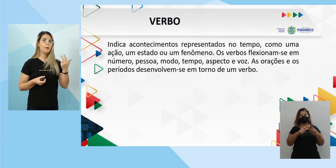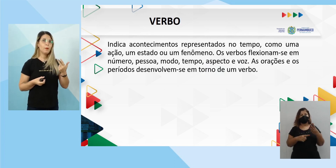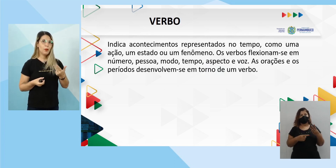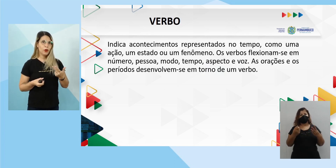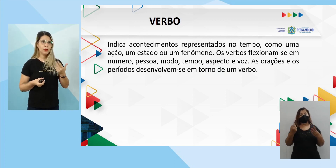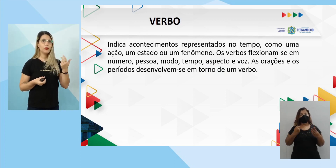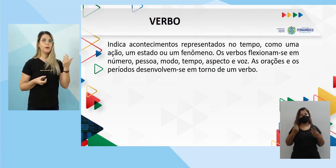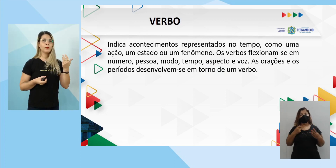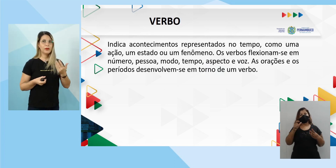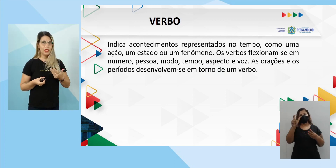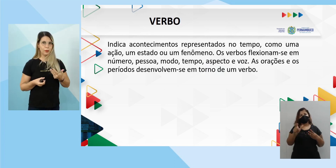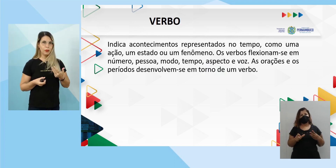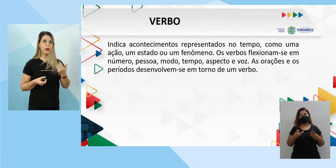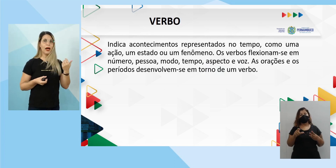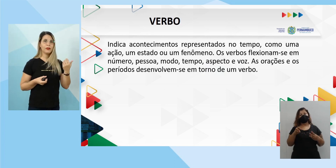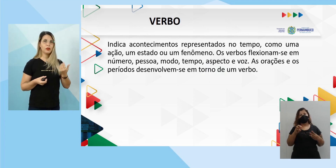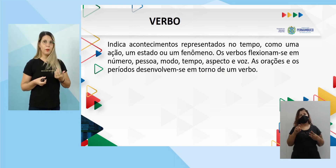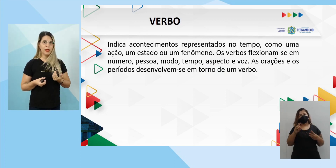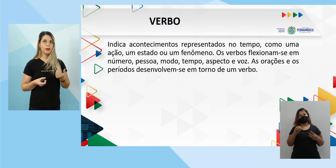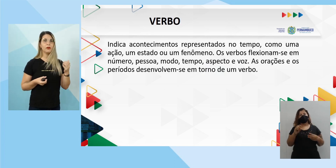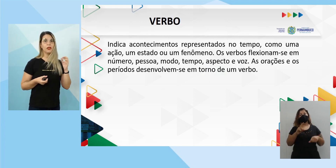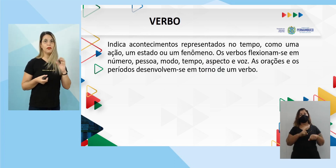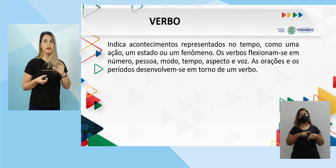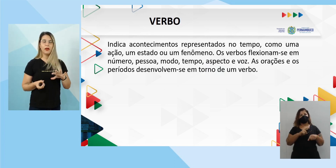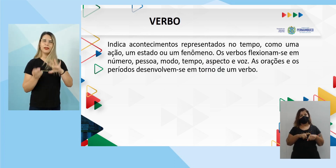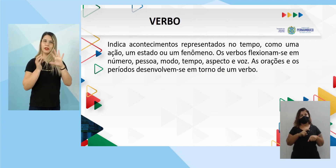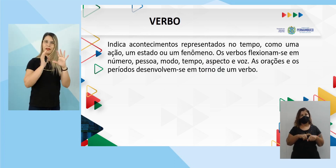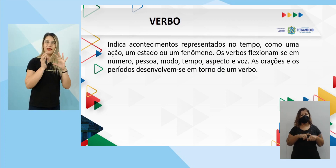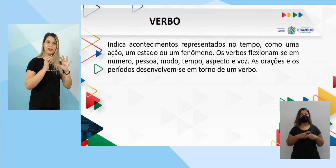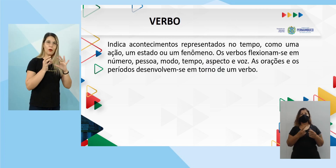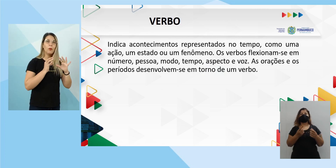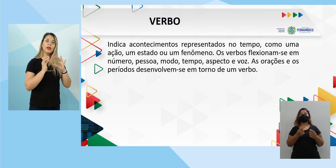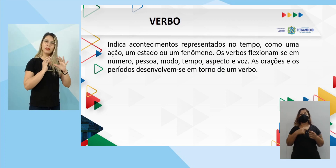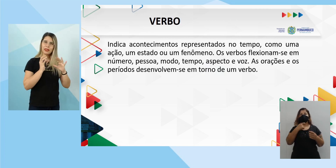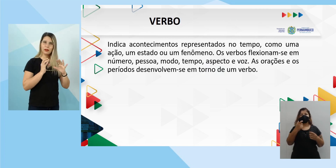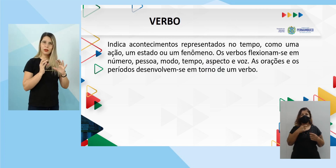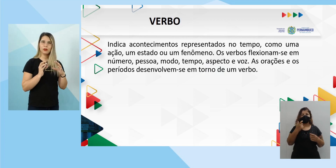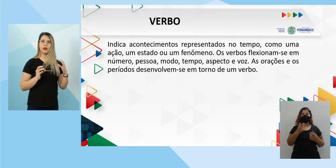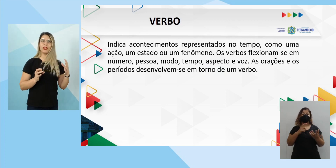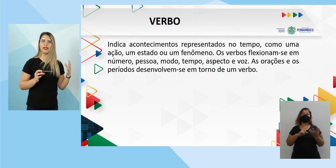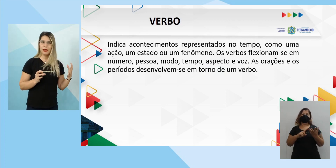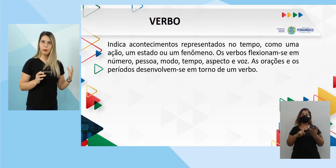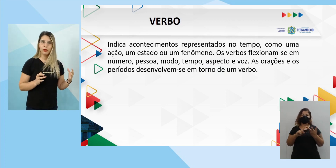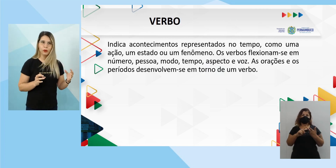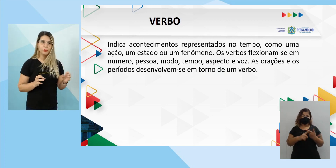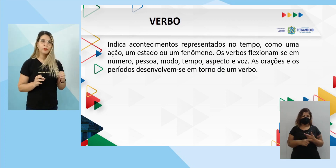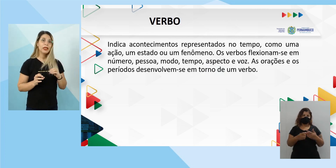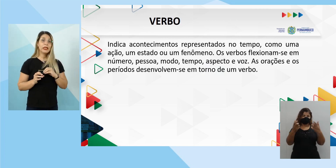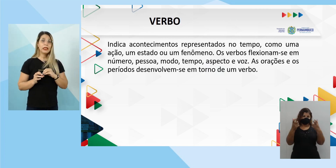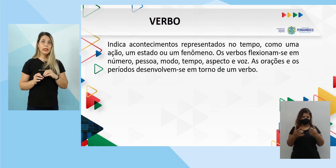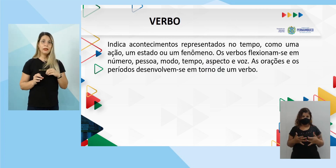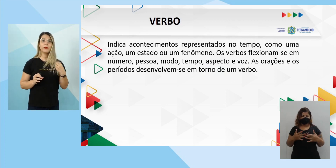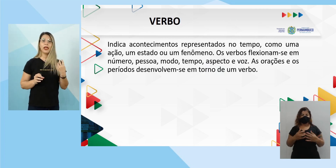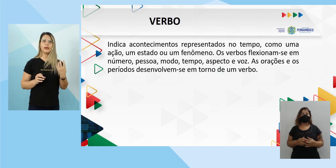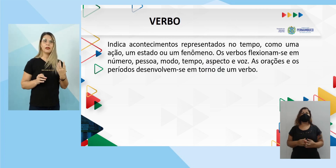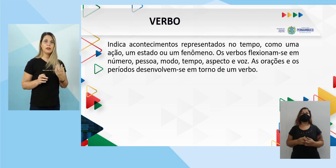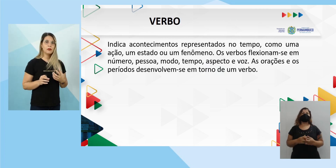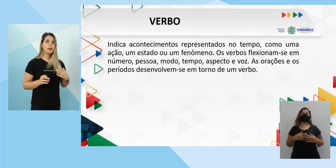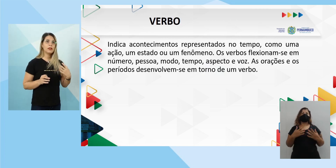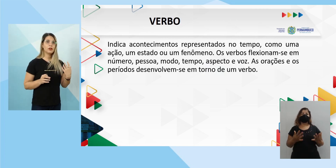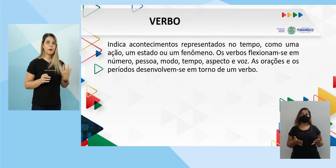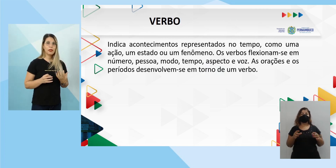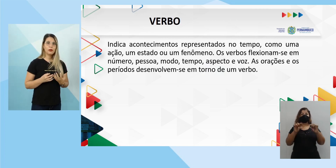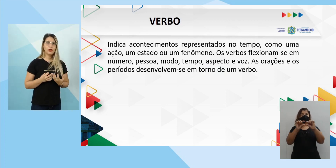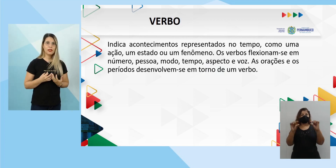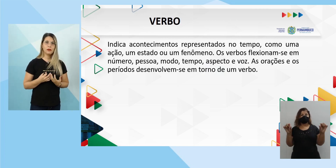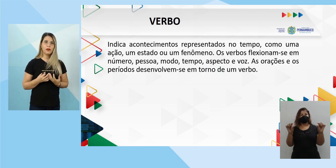pessoa, modo, tempo, aspecto e voz. A gente vai tratar um pouquinho dessas questões daqui a pouco. E as orações